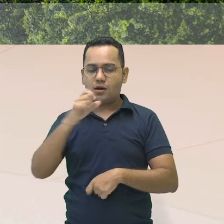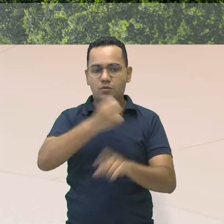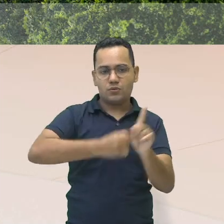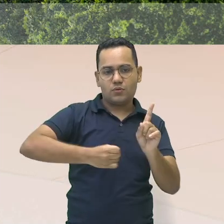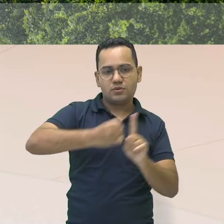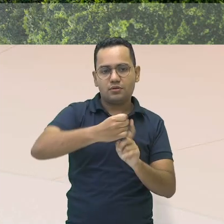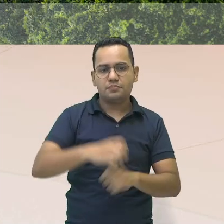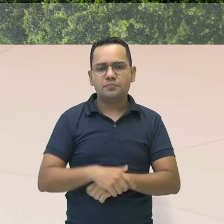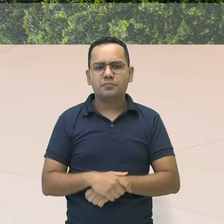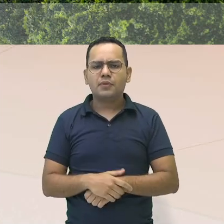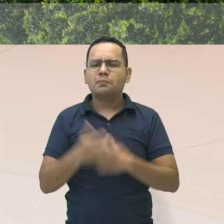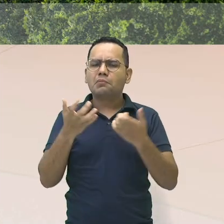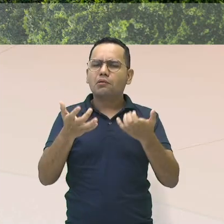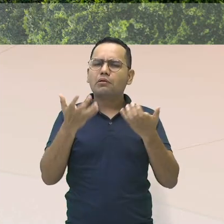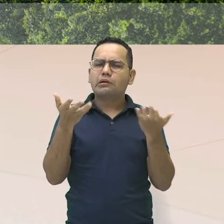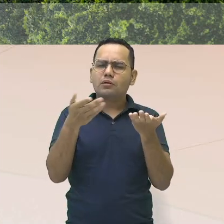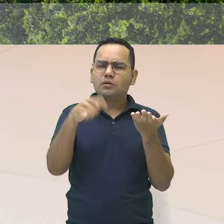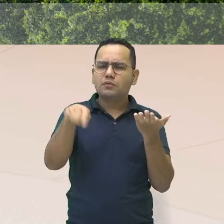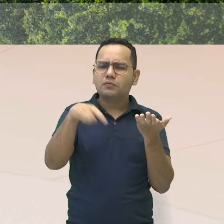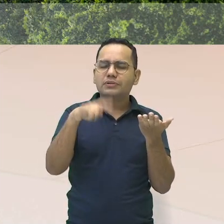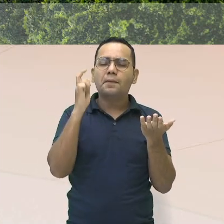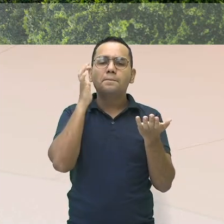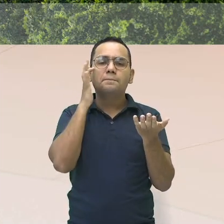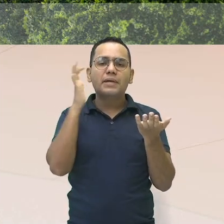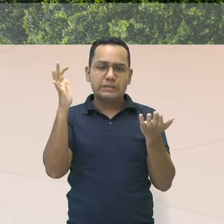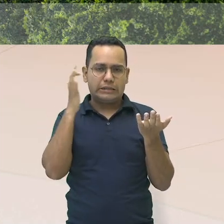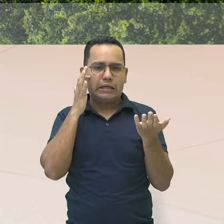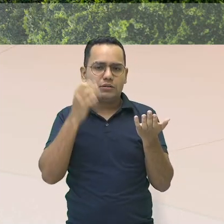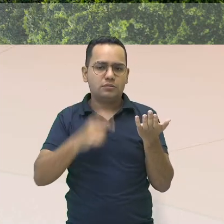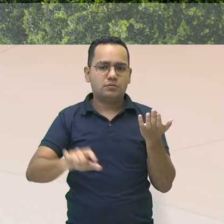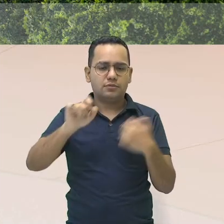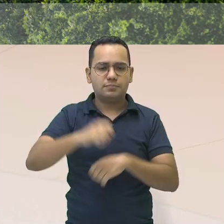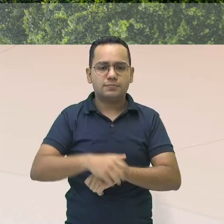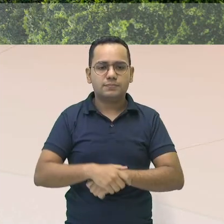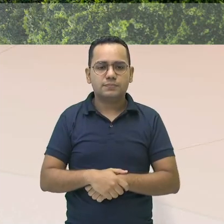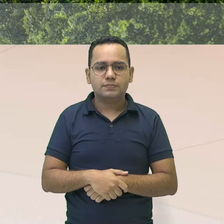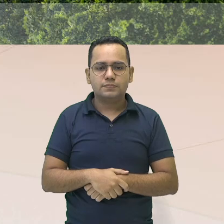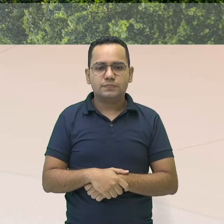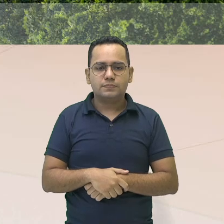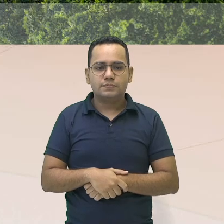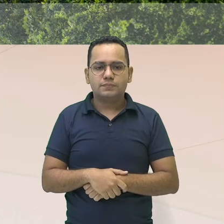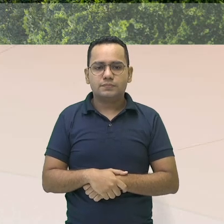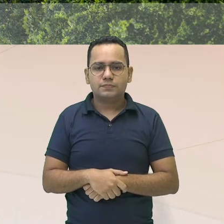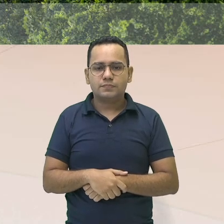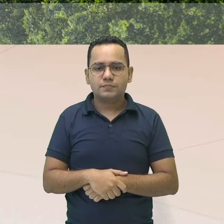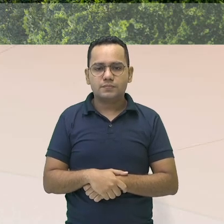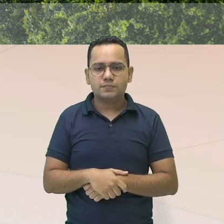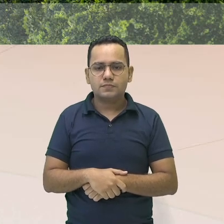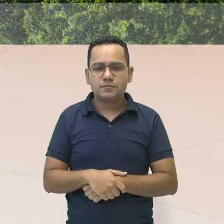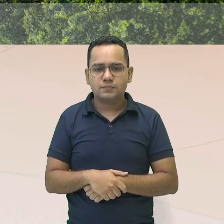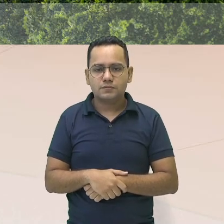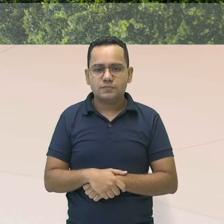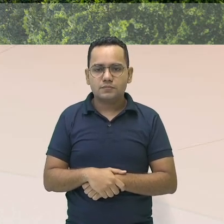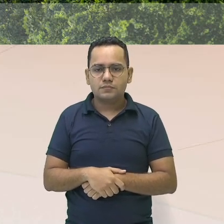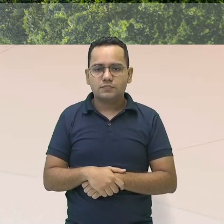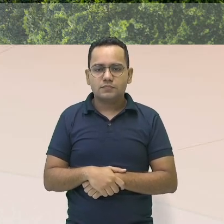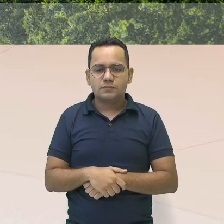de fazer uma reflexão com vocês nesse momento. O desenvolvimento sustentável, ele tem ali como principal